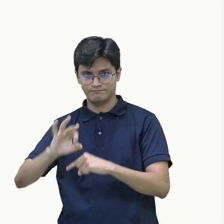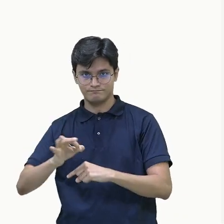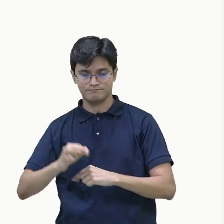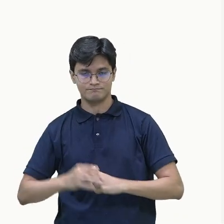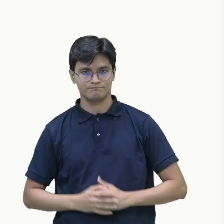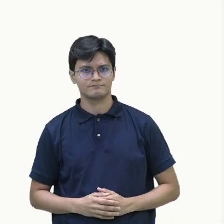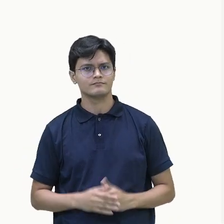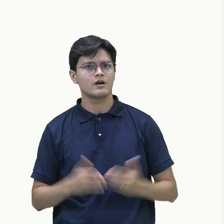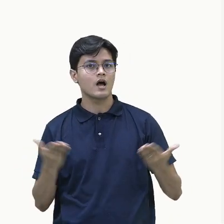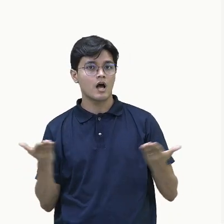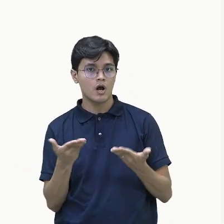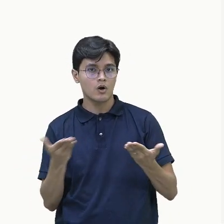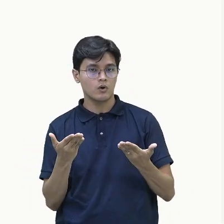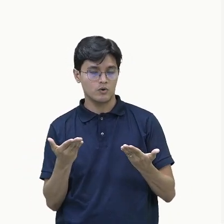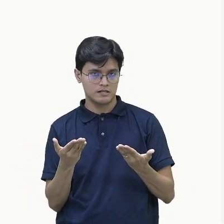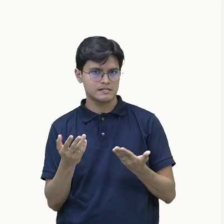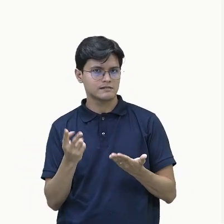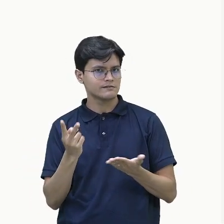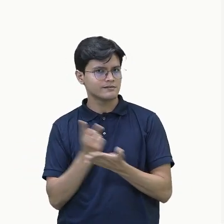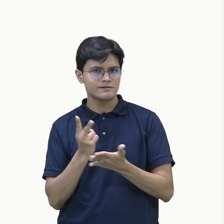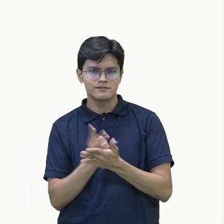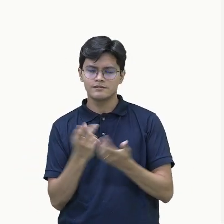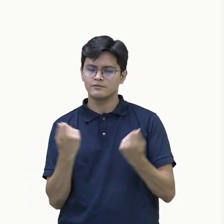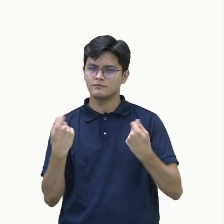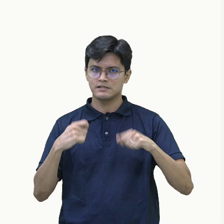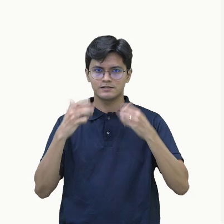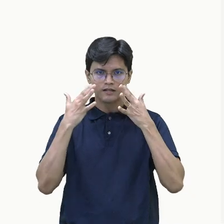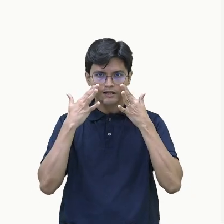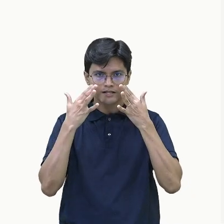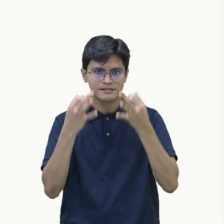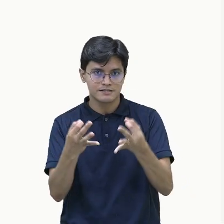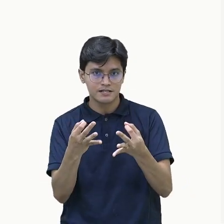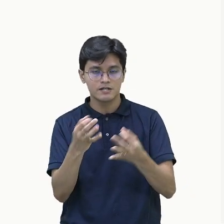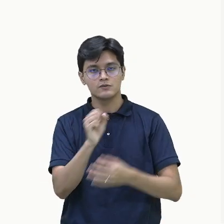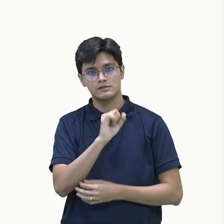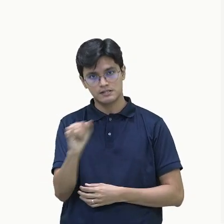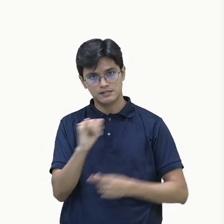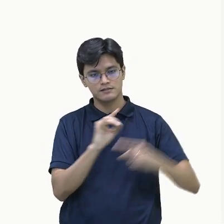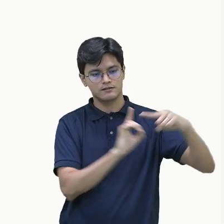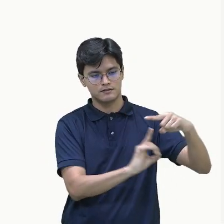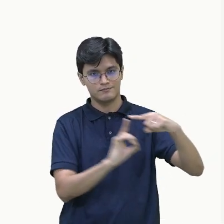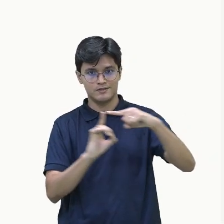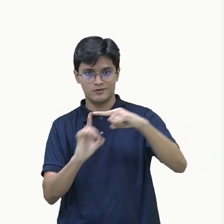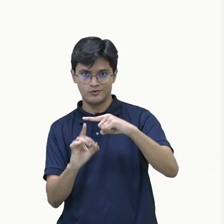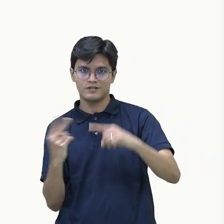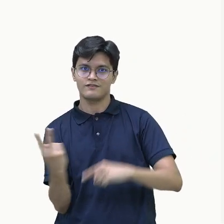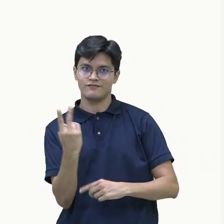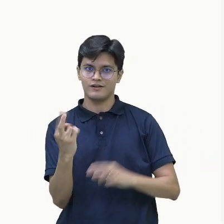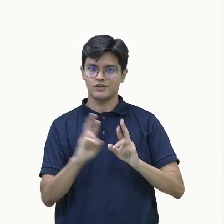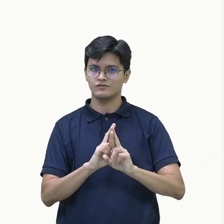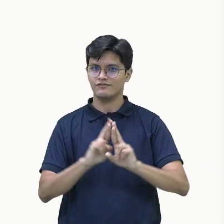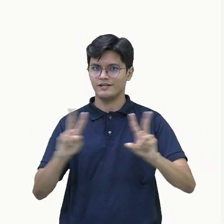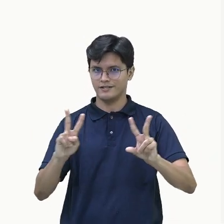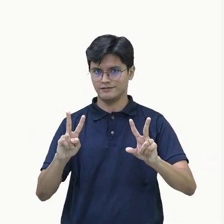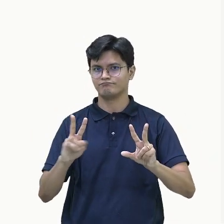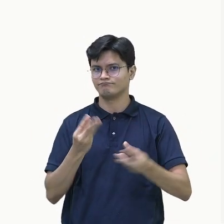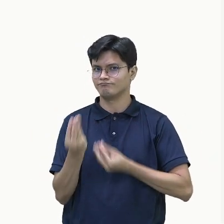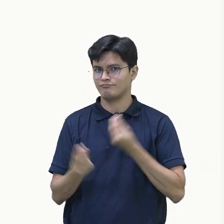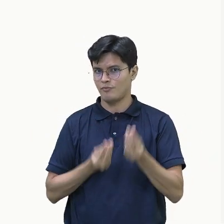atenção quando os denominadores são diferentes. Quando os denominadores são diferentes,